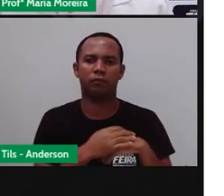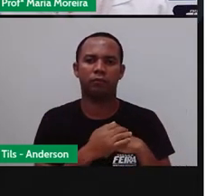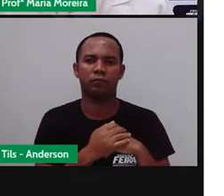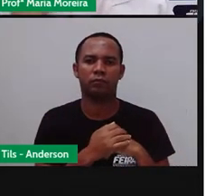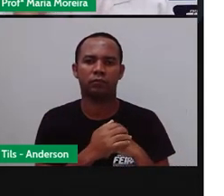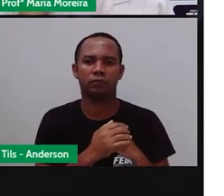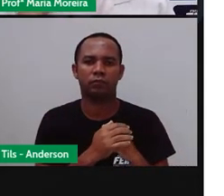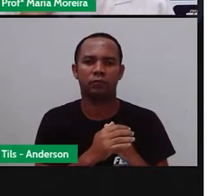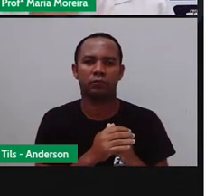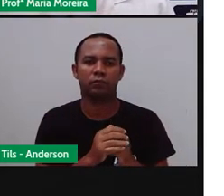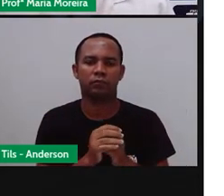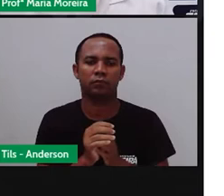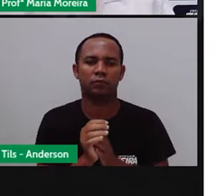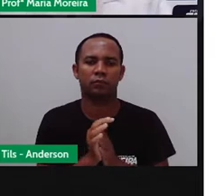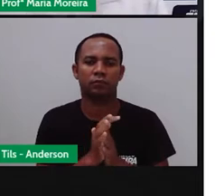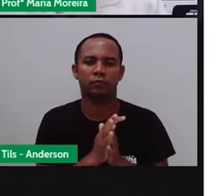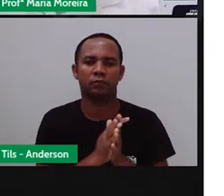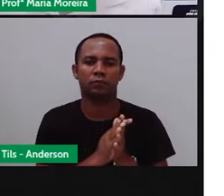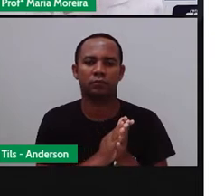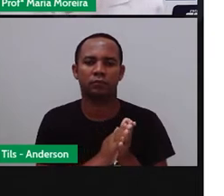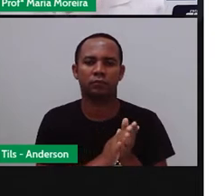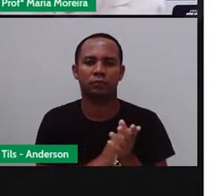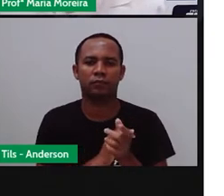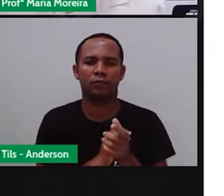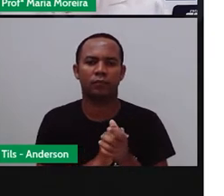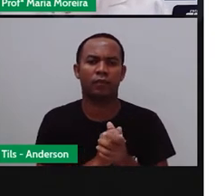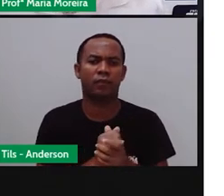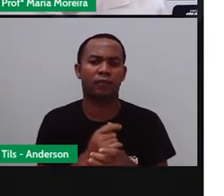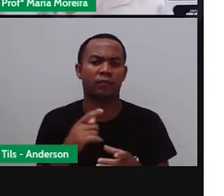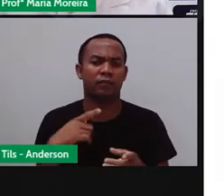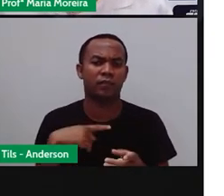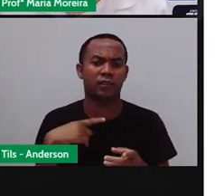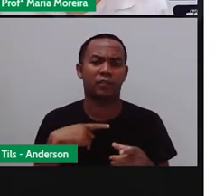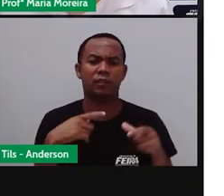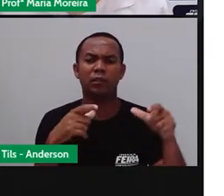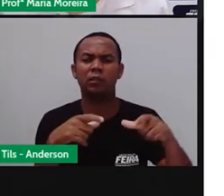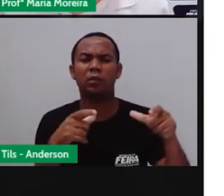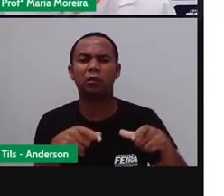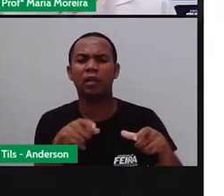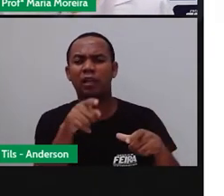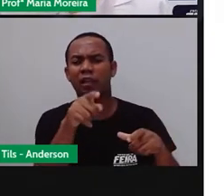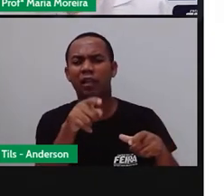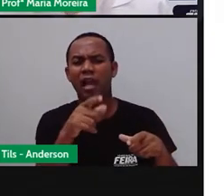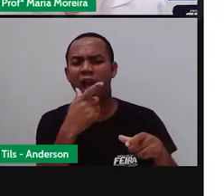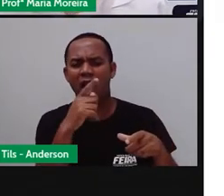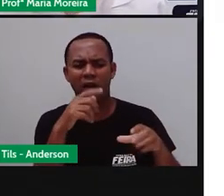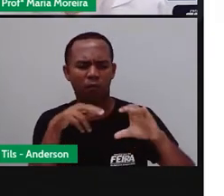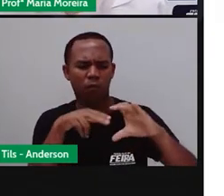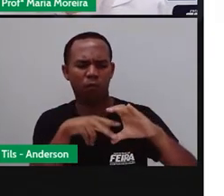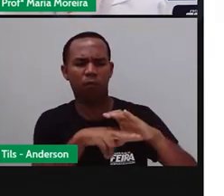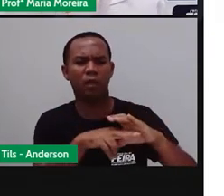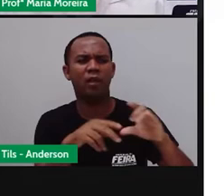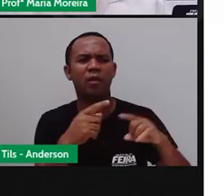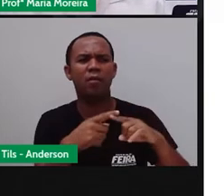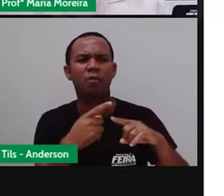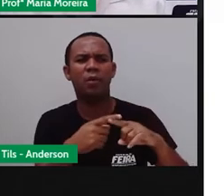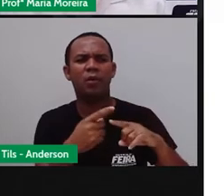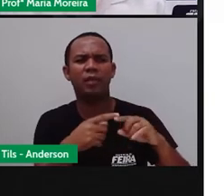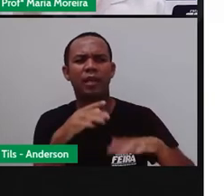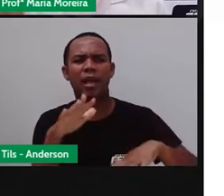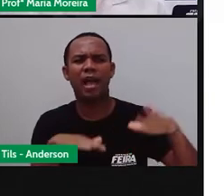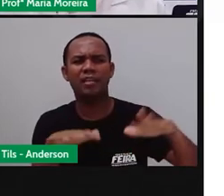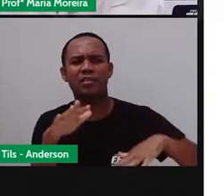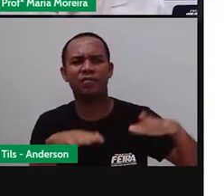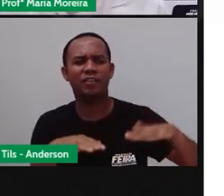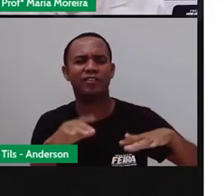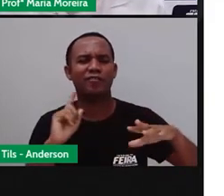para não ter, por não ter para onde ir. Ah, Pró, mas tem a rede de esgoto. E aí, por que que essa água continua subindo? Porque às vezes, né, a gente não tem a